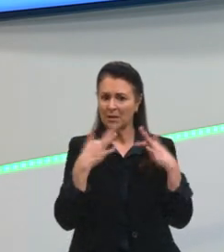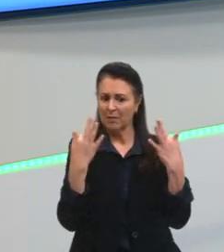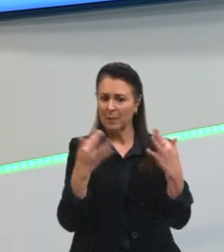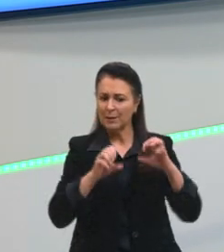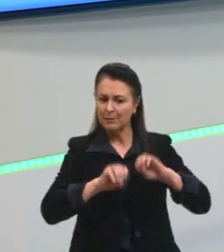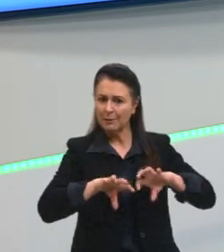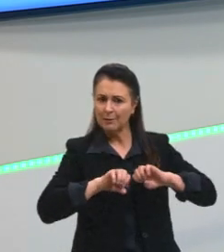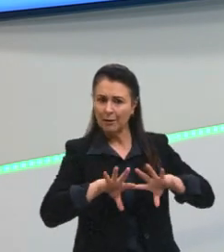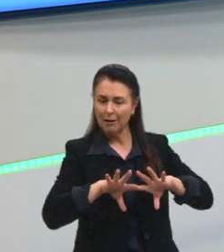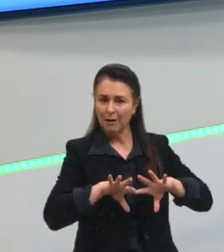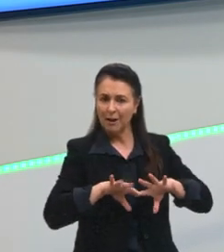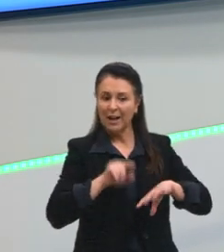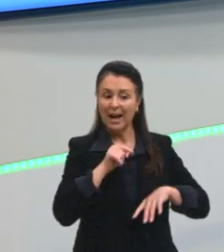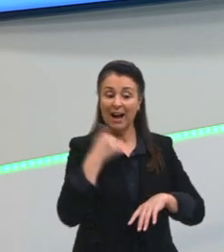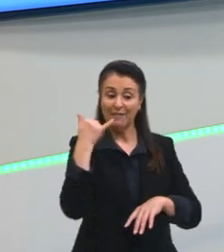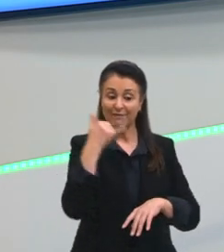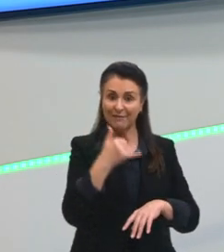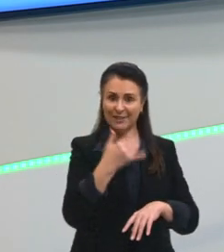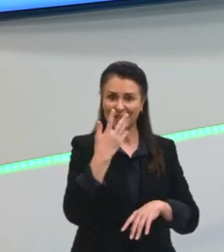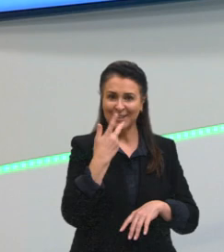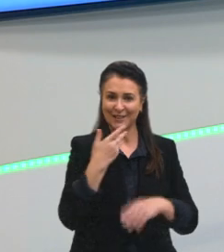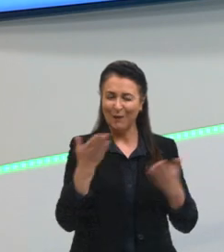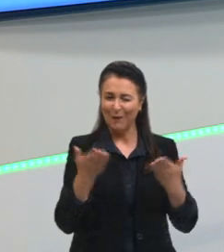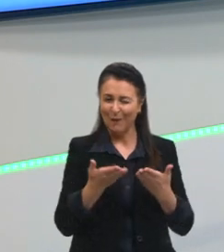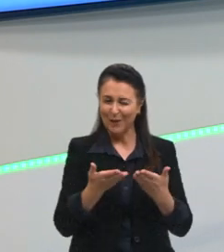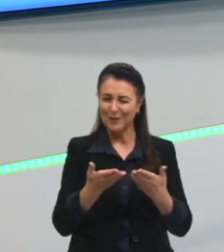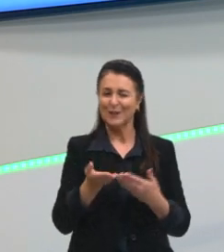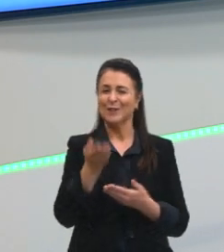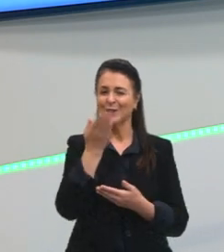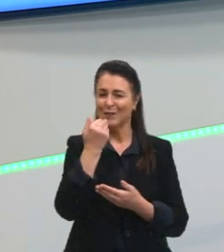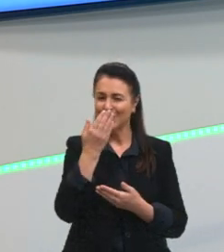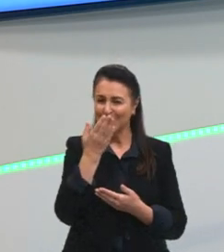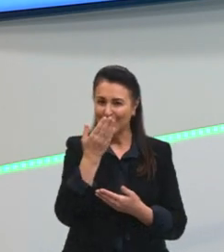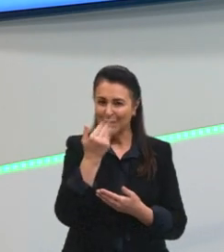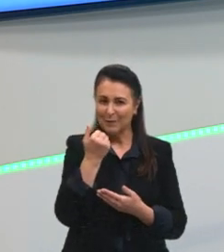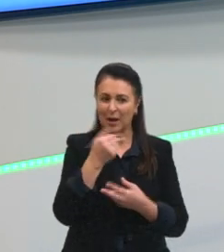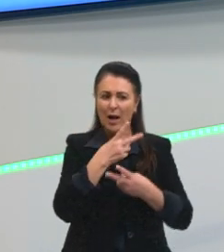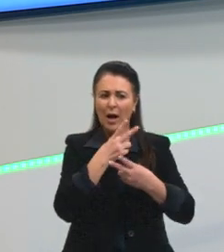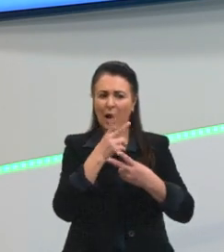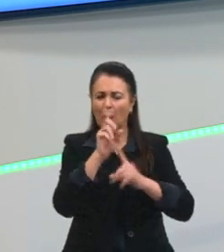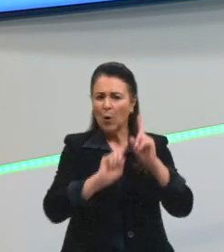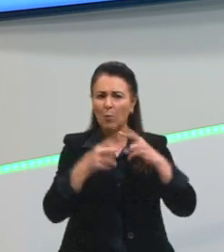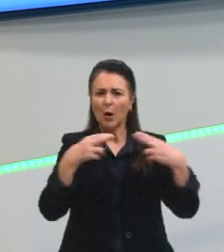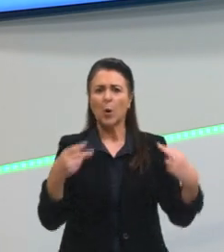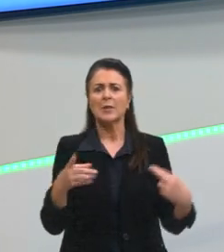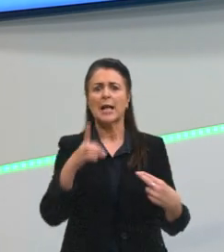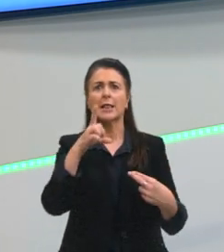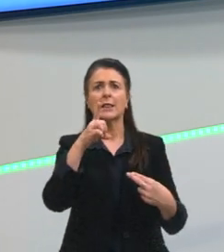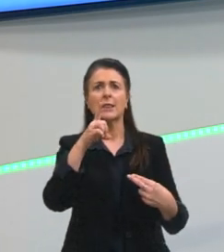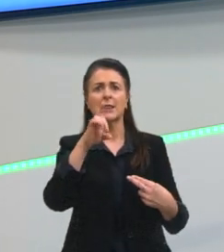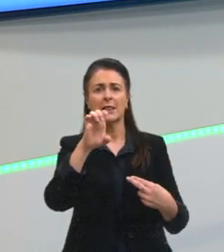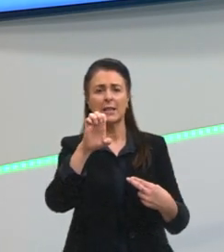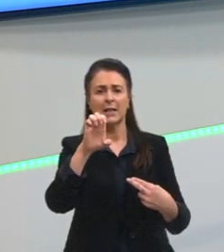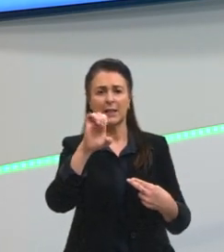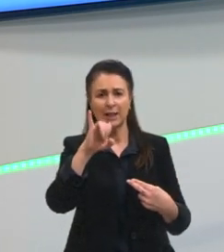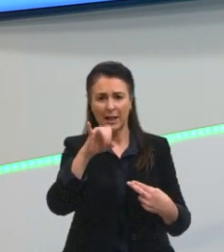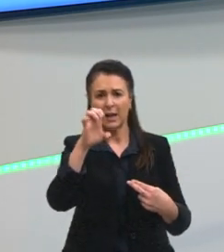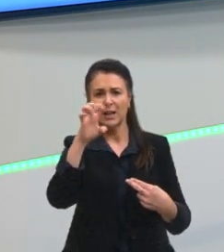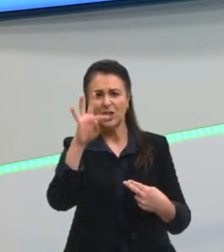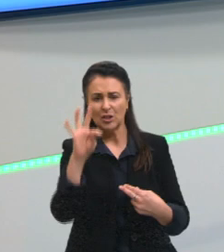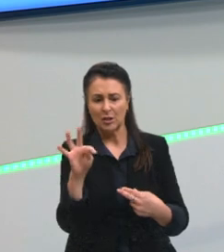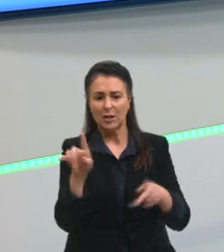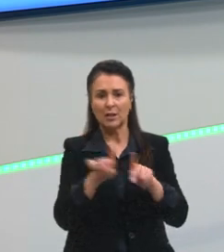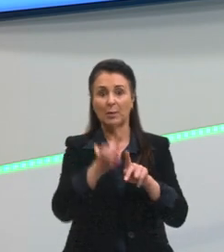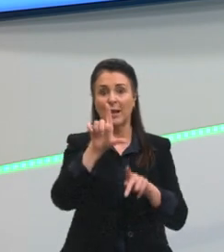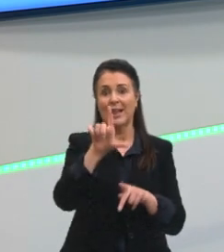Vamos fazer uma refeição diet hoje crianças vamos fazer uma refeição diet e de preferência Light E aí as crianças